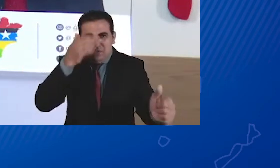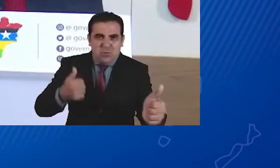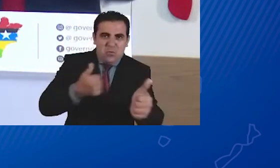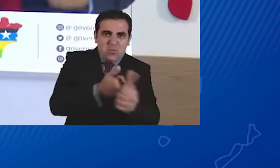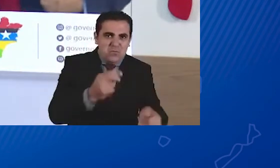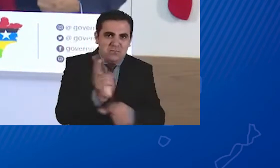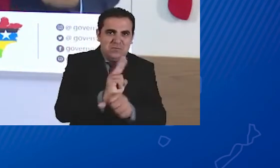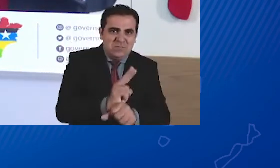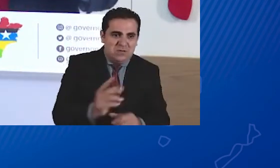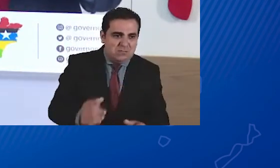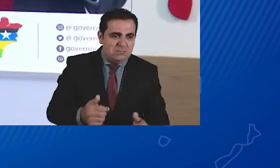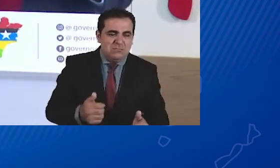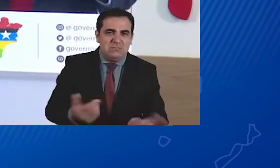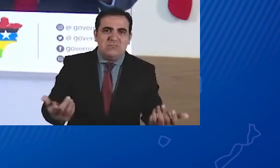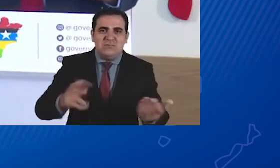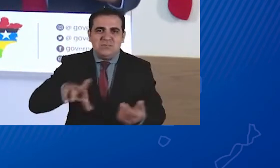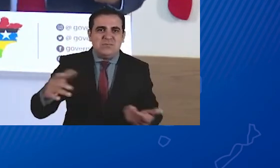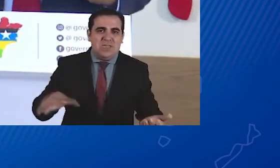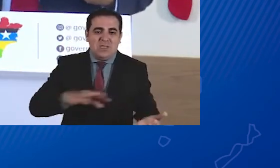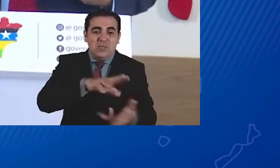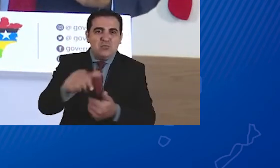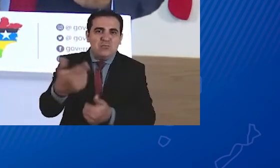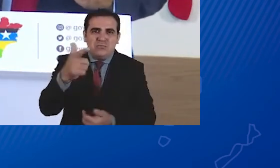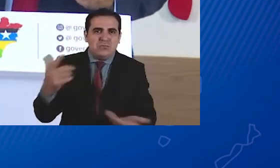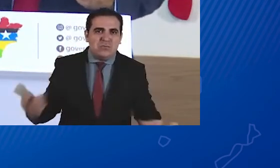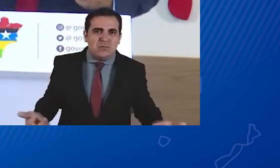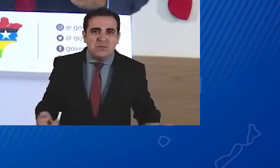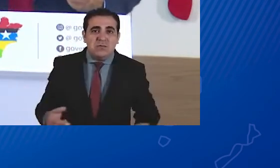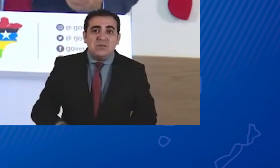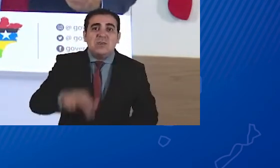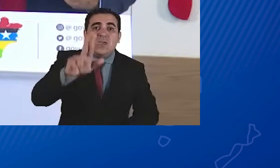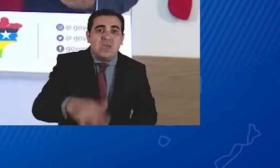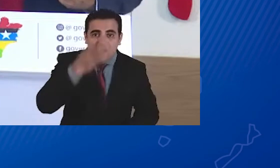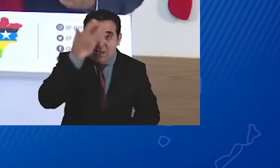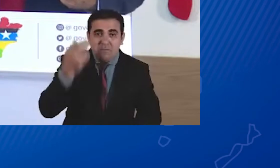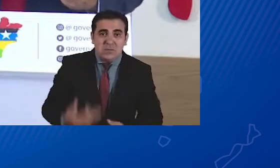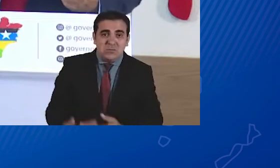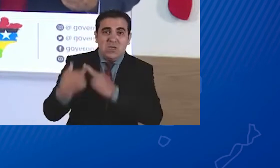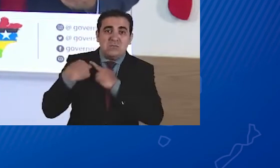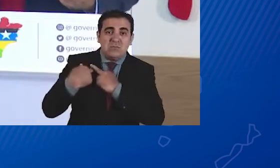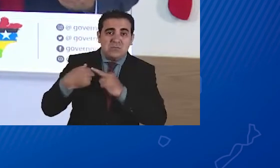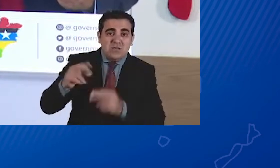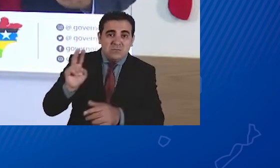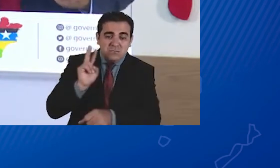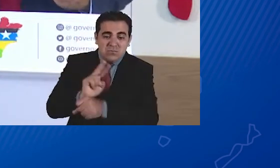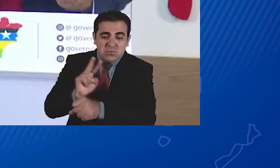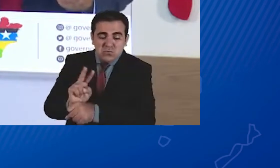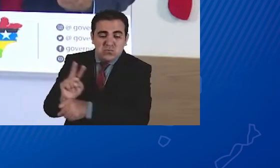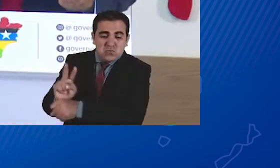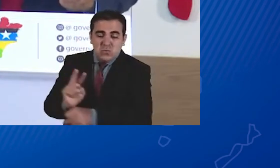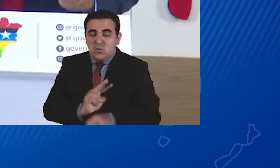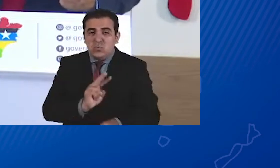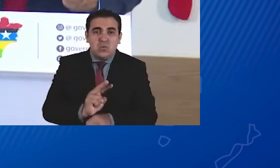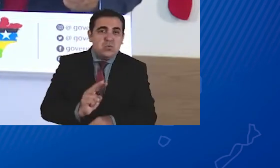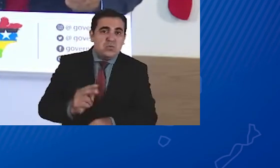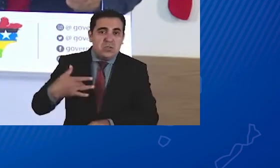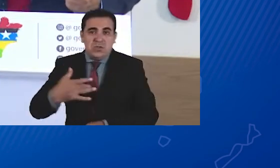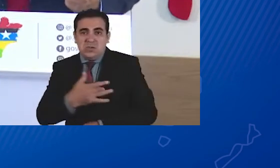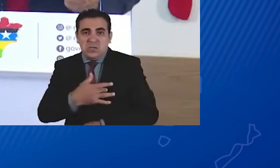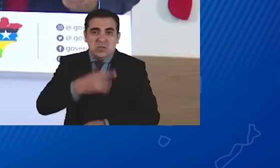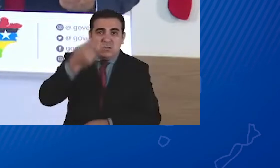tem E então quem é O Guardião da segurança sanitária